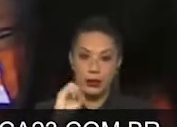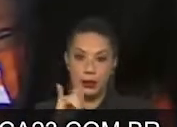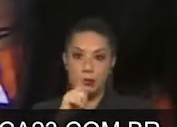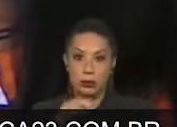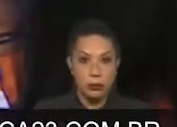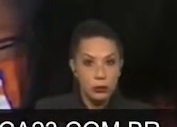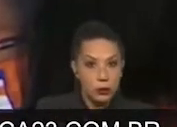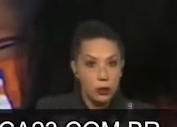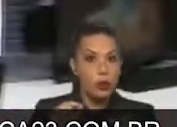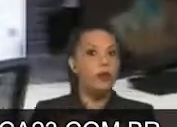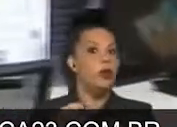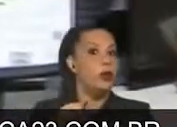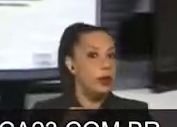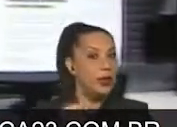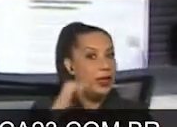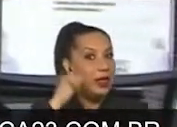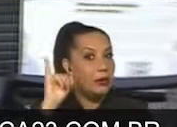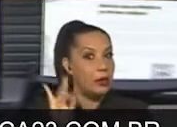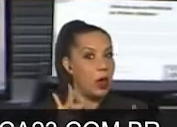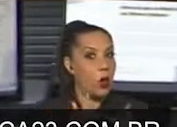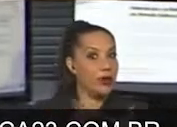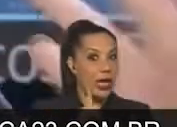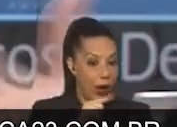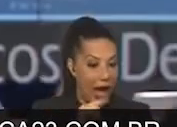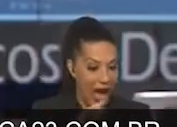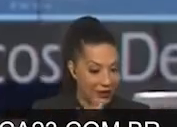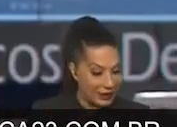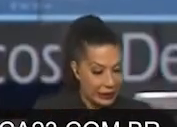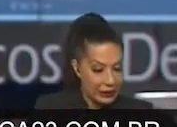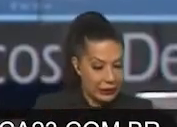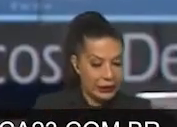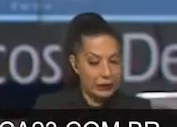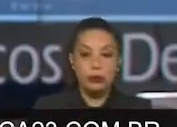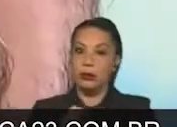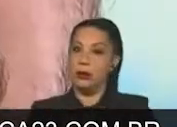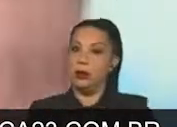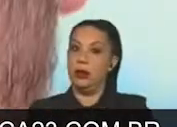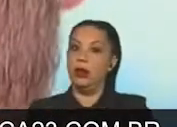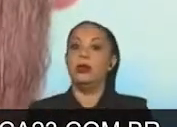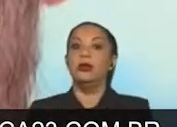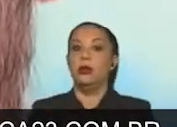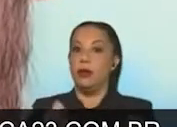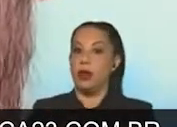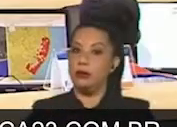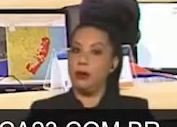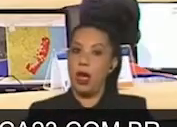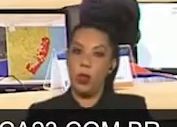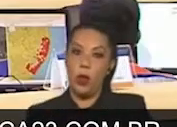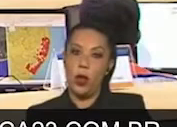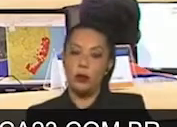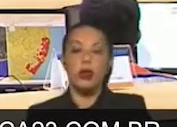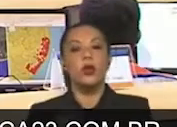o melhor a fazer é evitar contato com a água que pode estar contaminada e provocar doenças. Nós temos